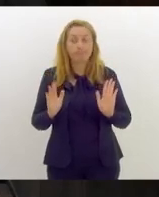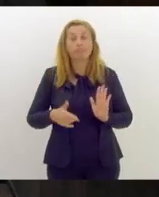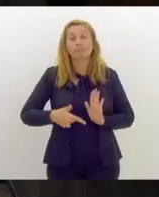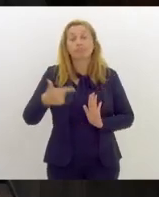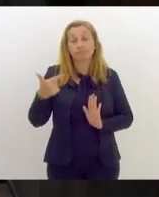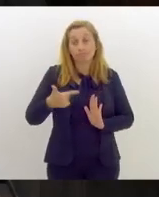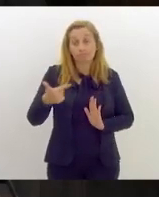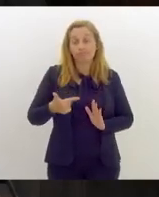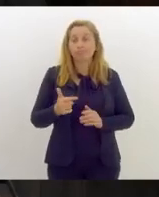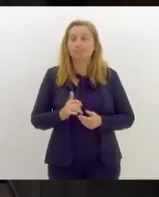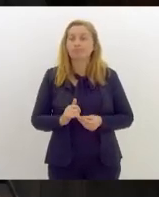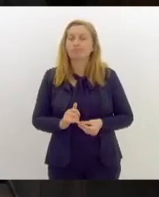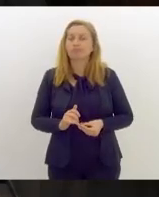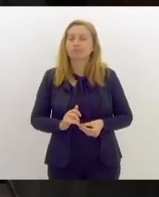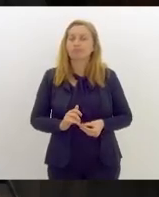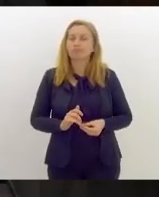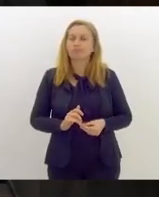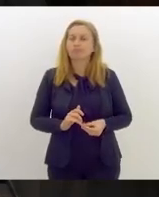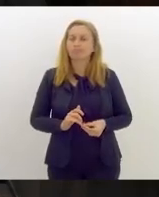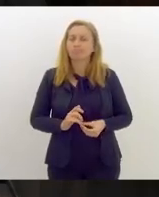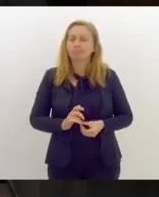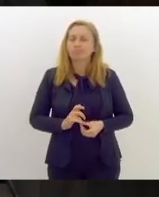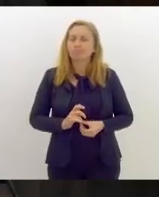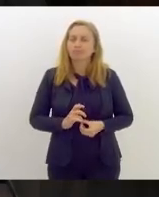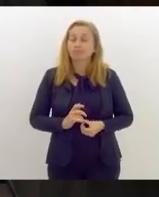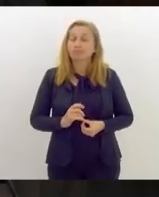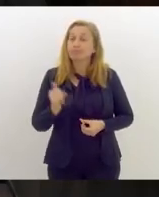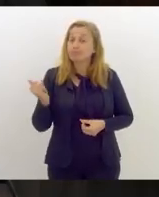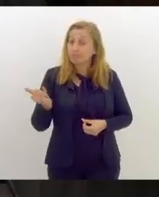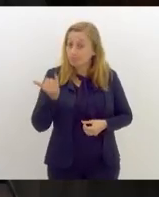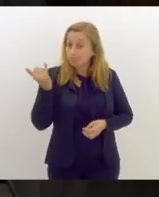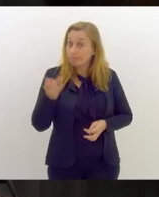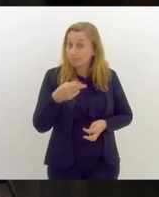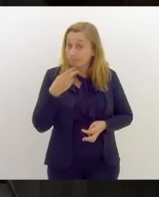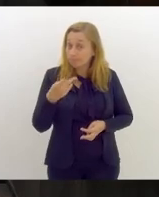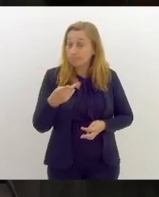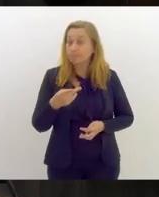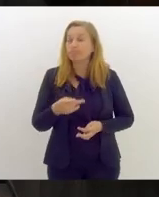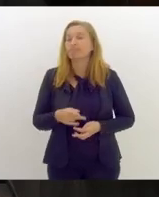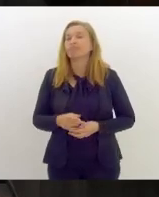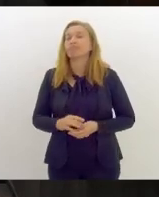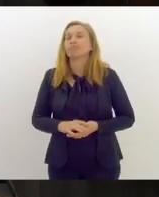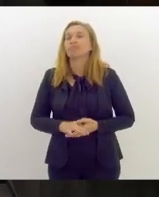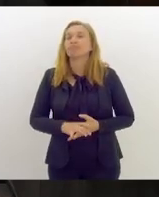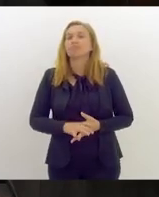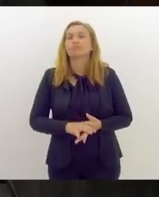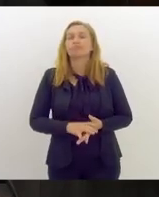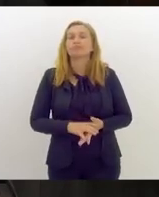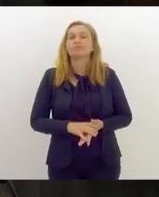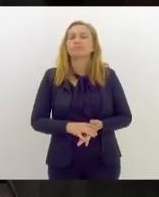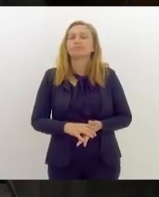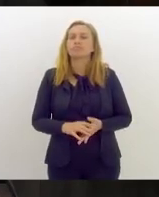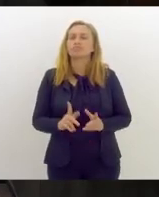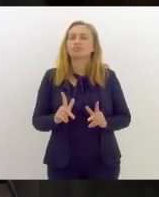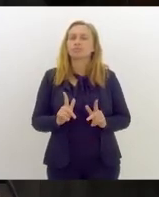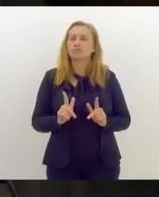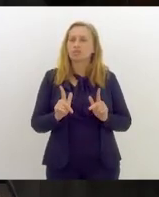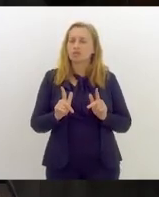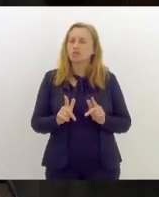lugar importante ressaltar que nós temos por essas mesmas Fontes